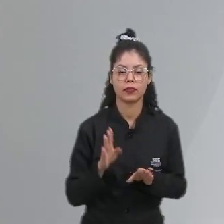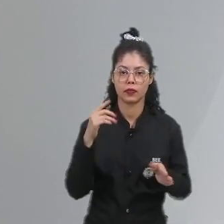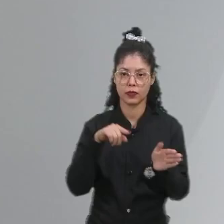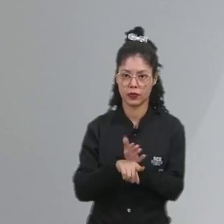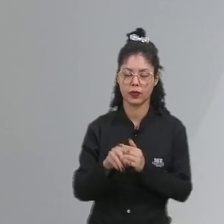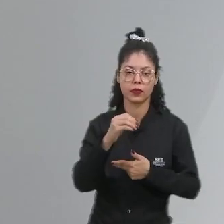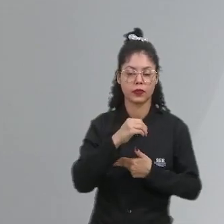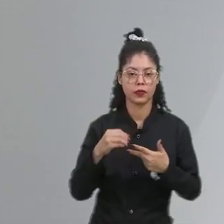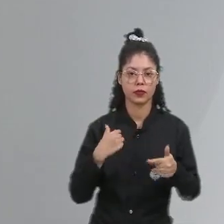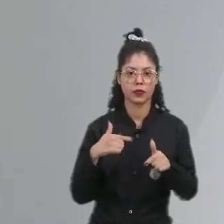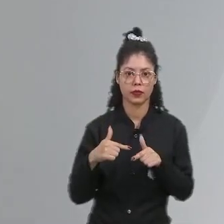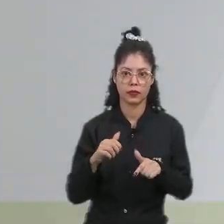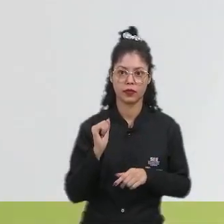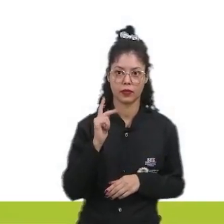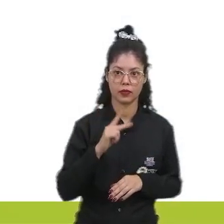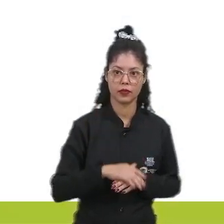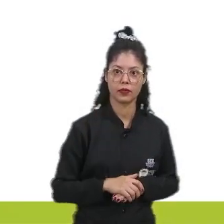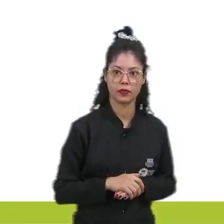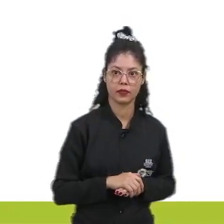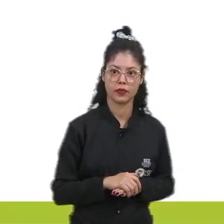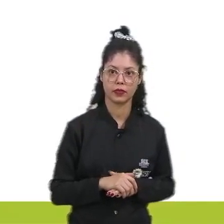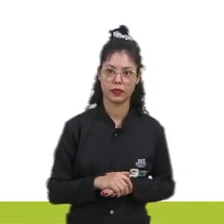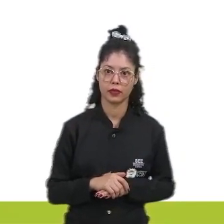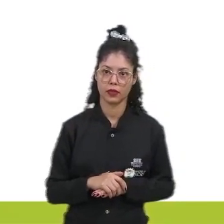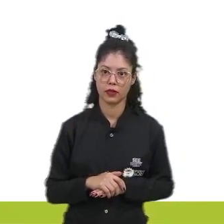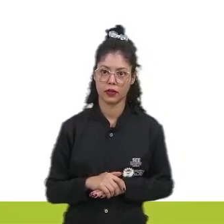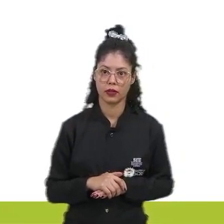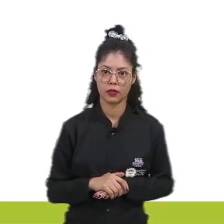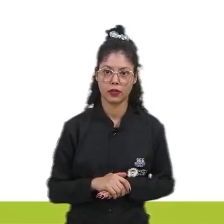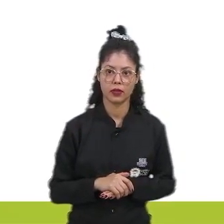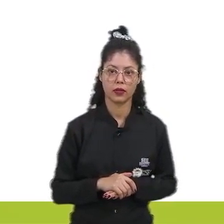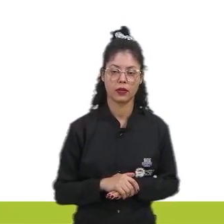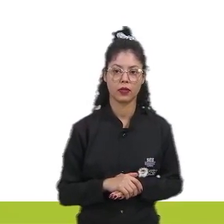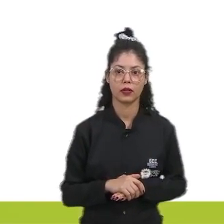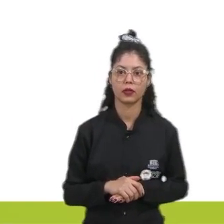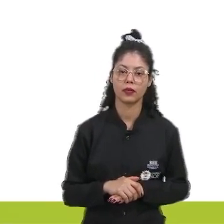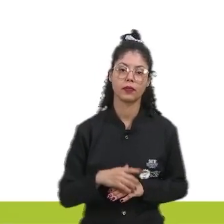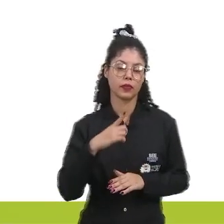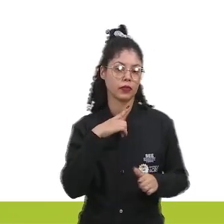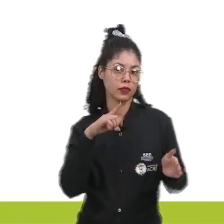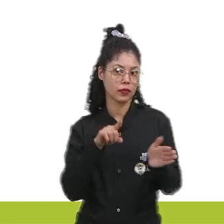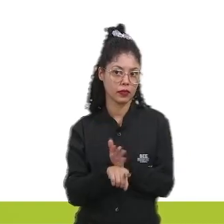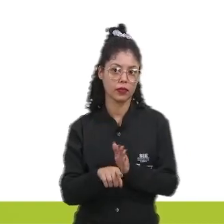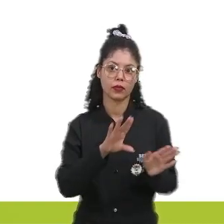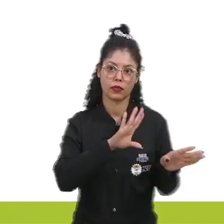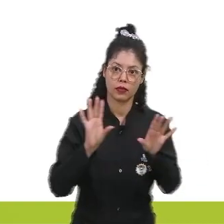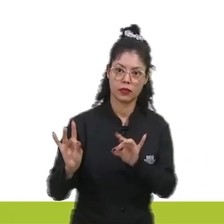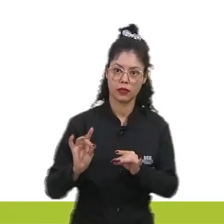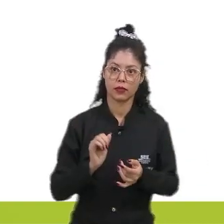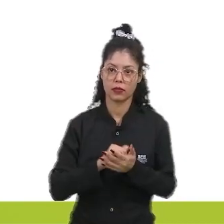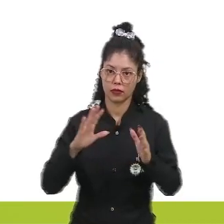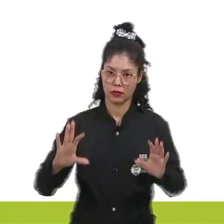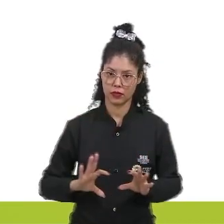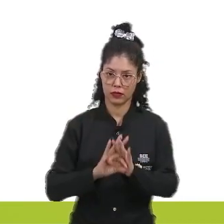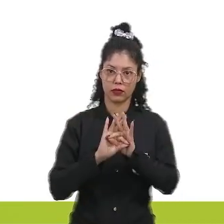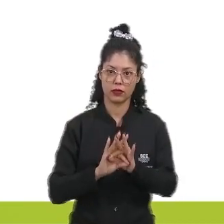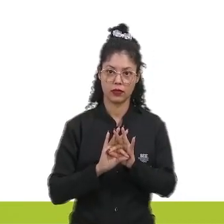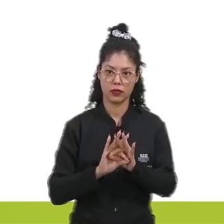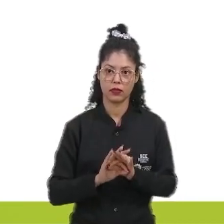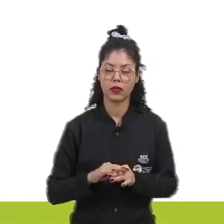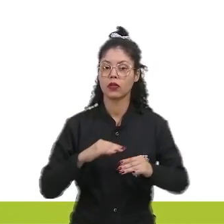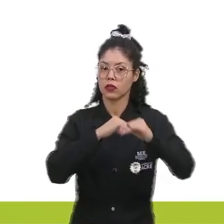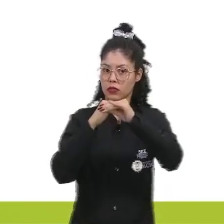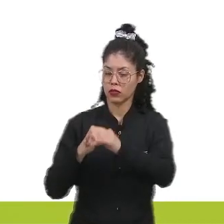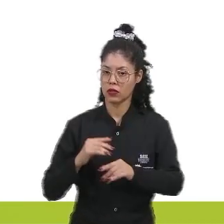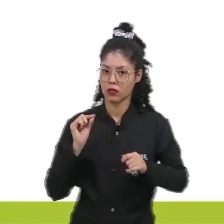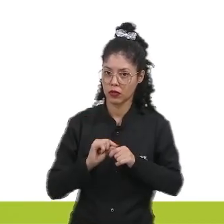do Enem para você trabalhar, tá bom? Vem comigo aqui, vamos aplicar. Essa questão do Farias Brito, ela traz aqui uma relação de coeficiente, foi igual ao que a